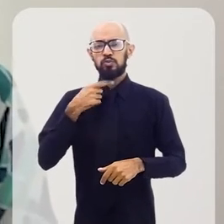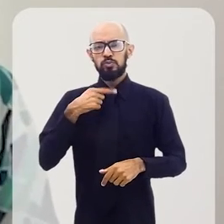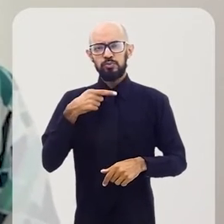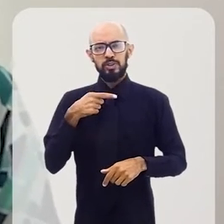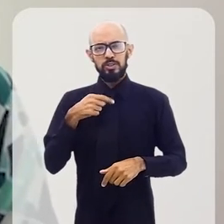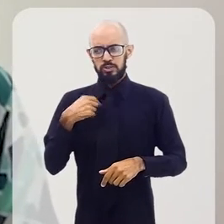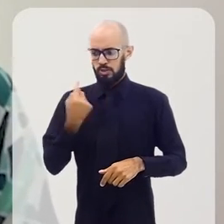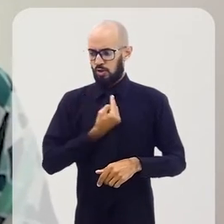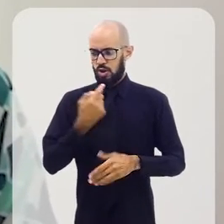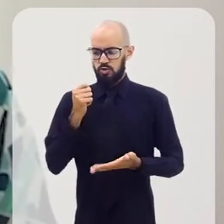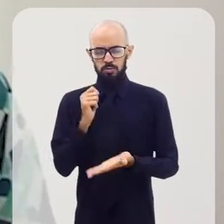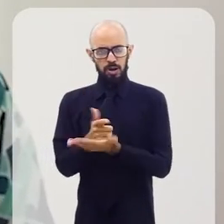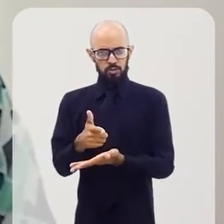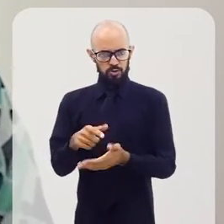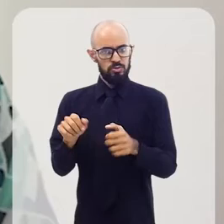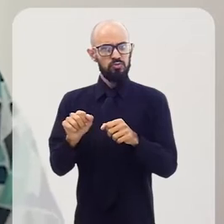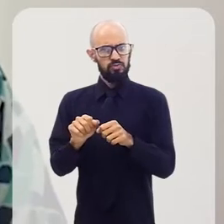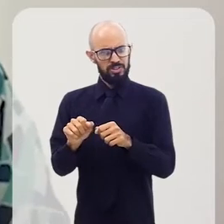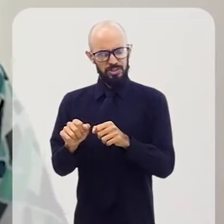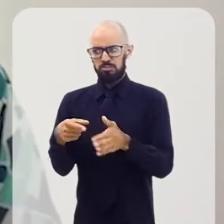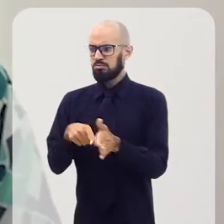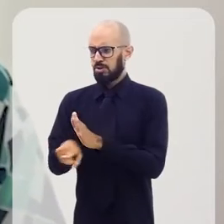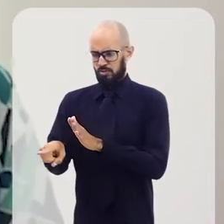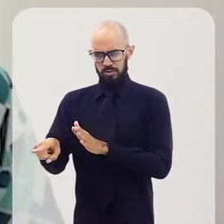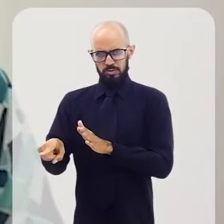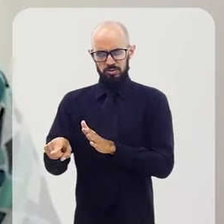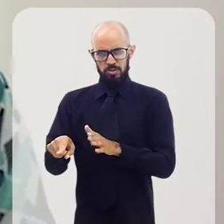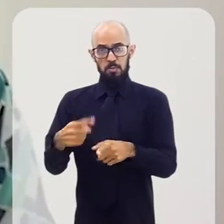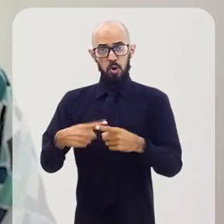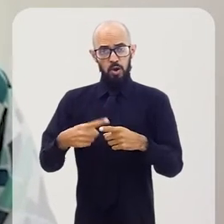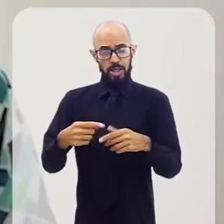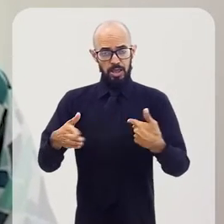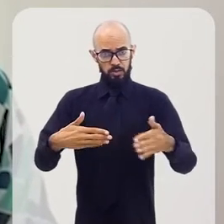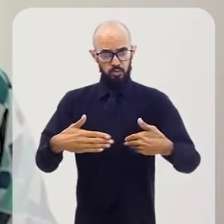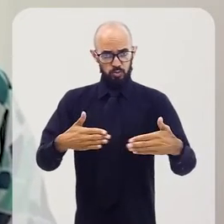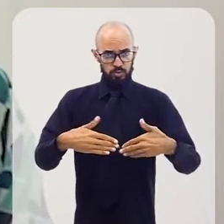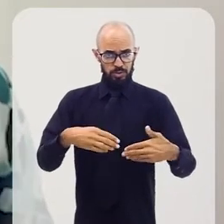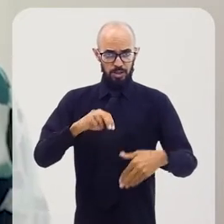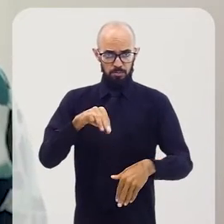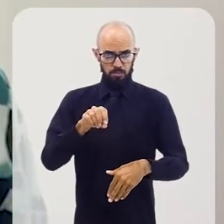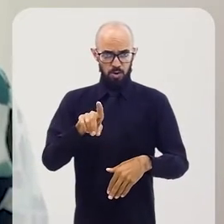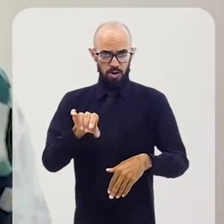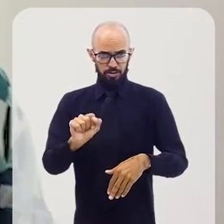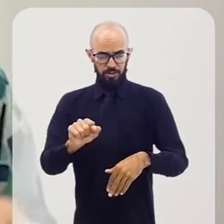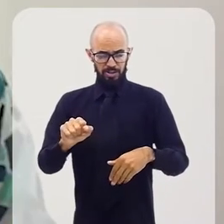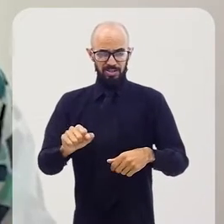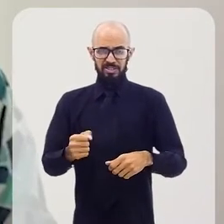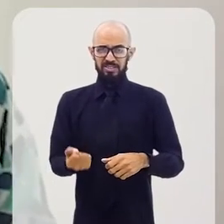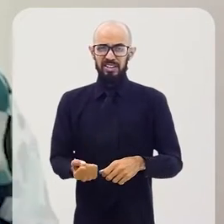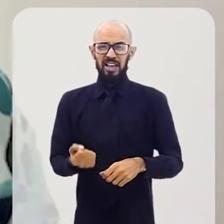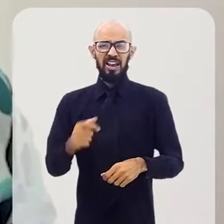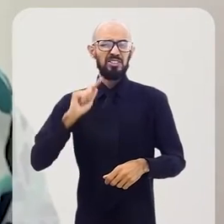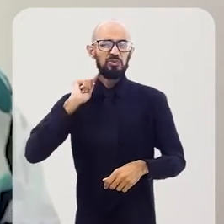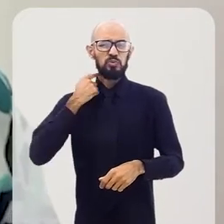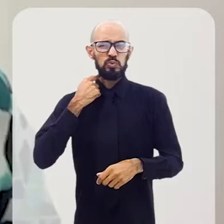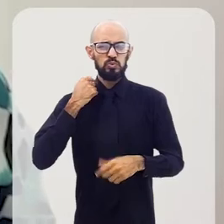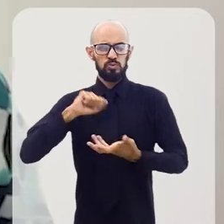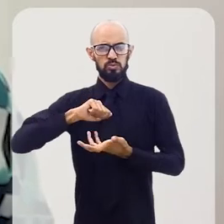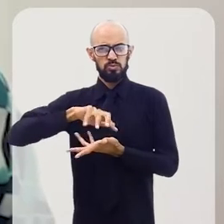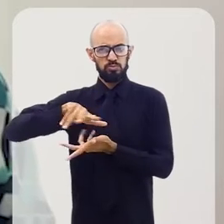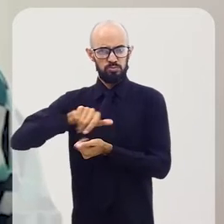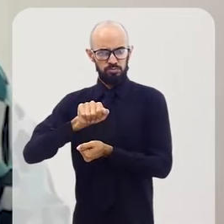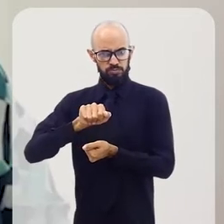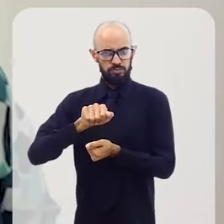consumidores estão cada vez mais se fazendo. A indústria da moda é uma das mais poluentes em todo o mundo e está na mira de clientes